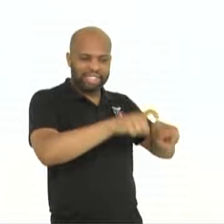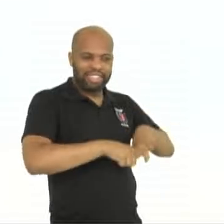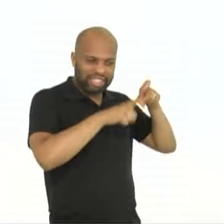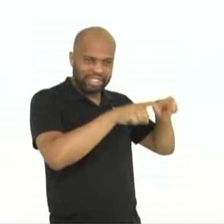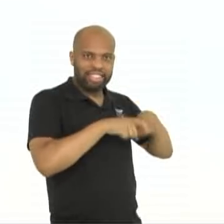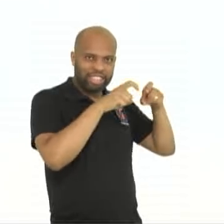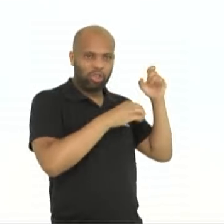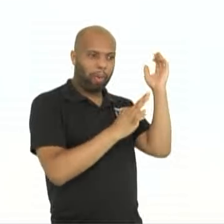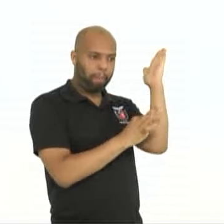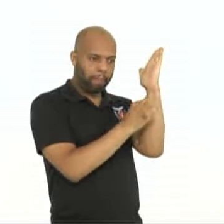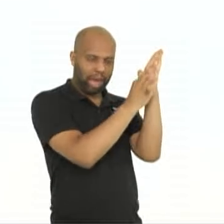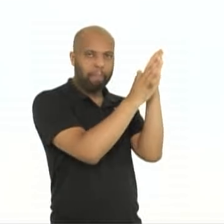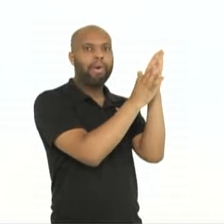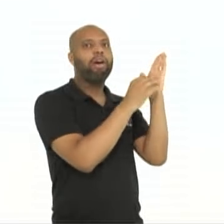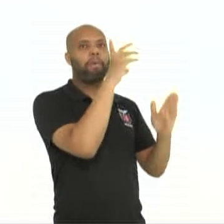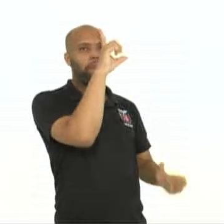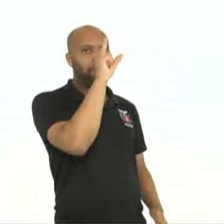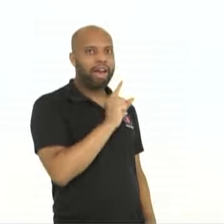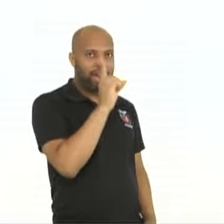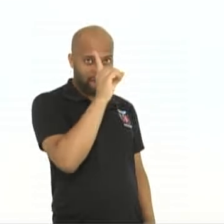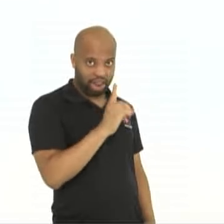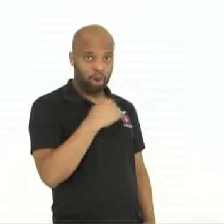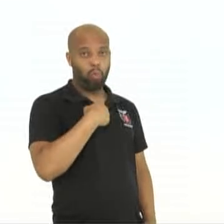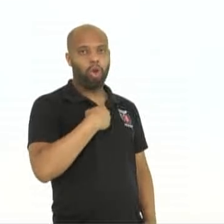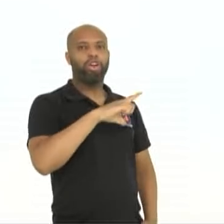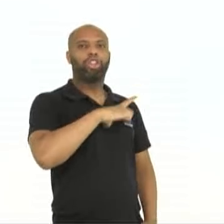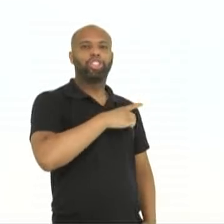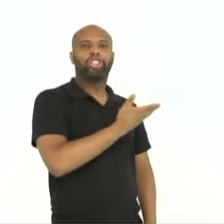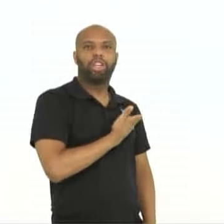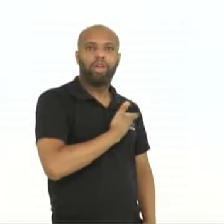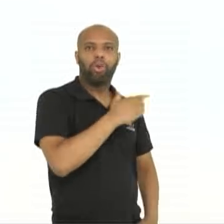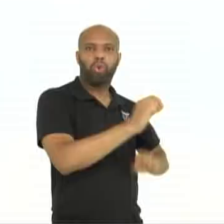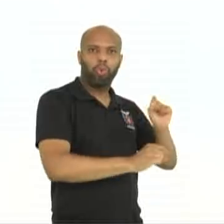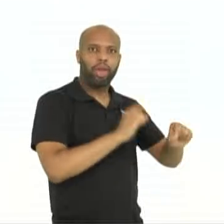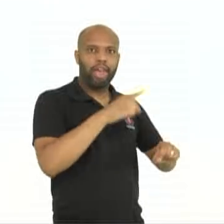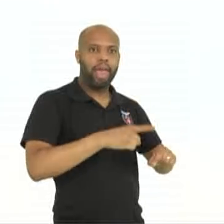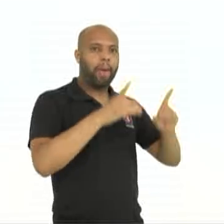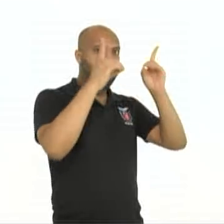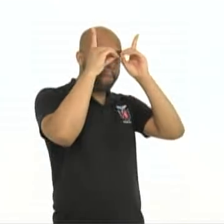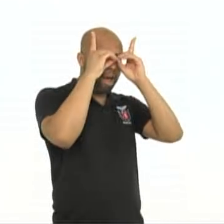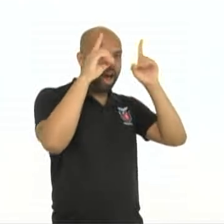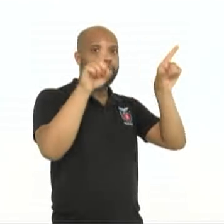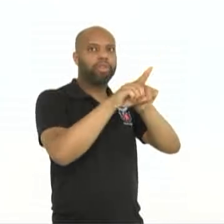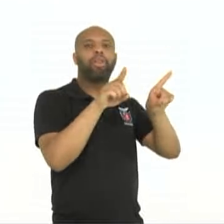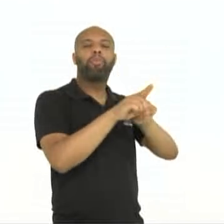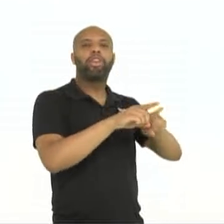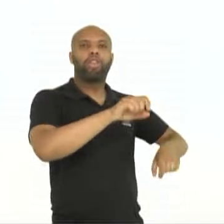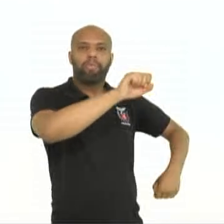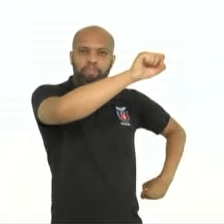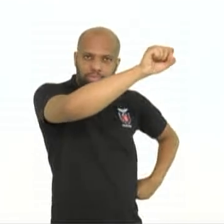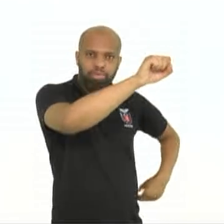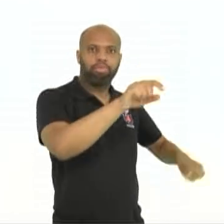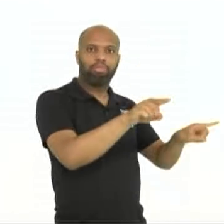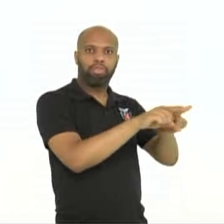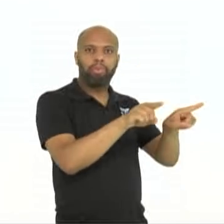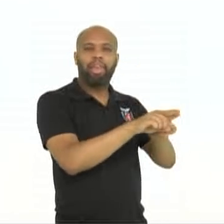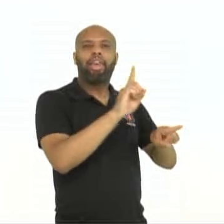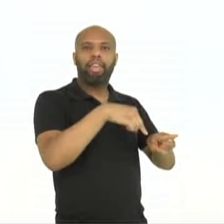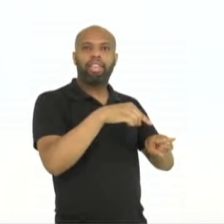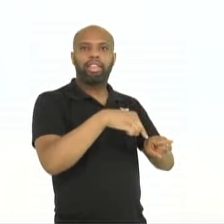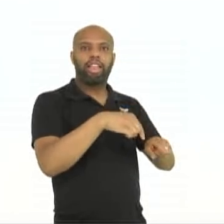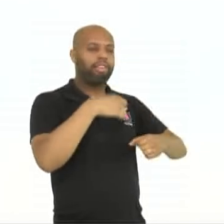Batman, o Super-Homem e o Capitão América. Esse pessoal é que povoou a minha vida. A